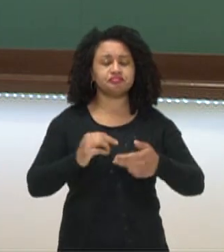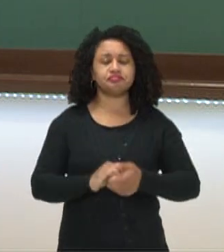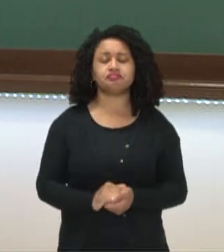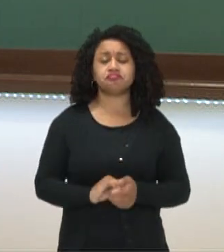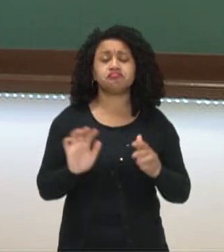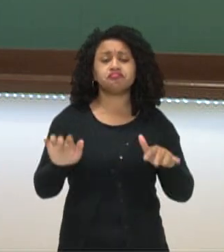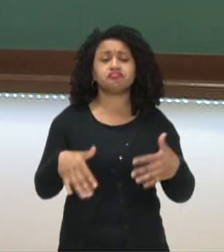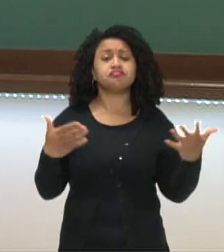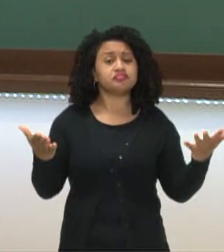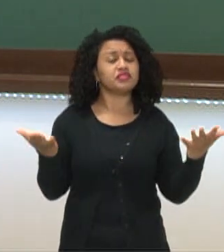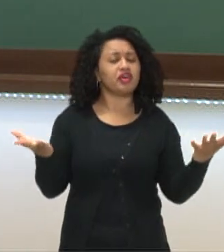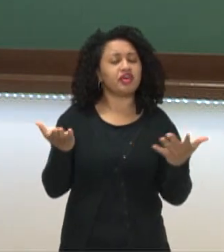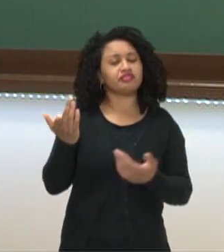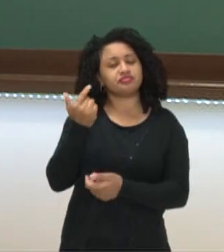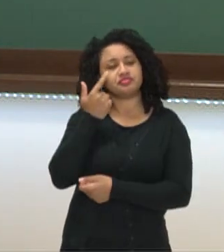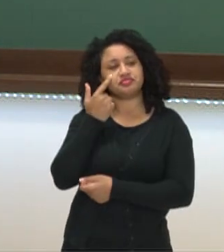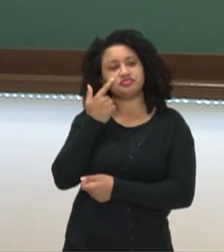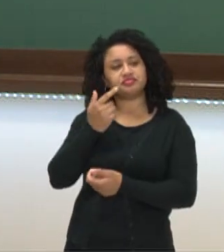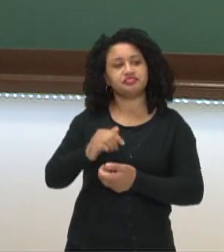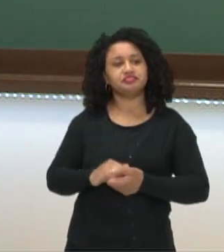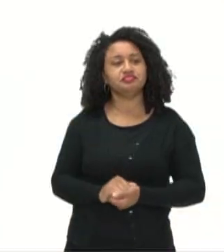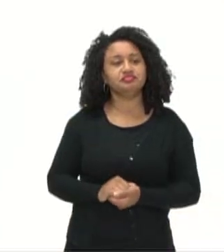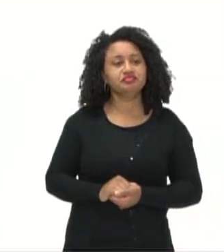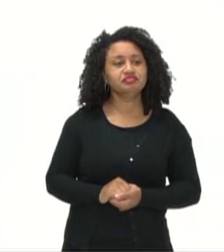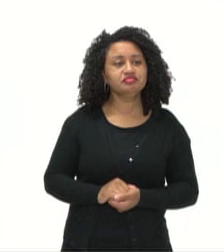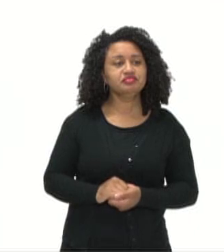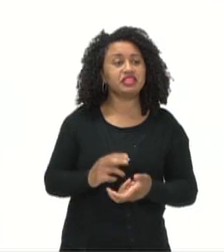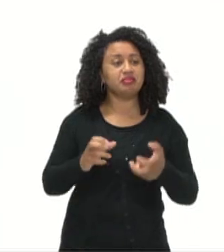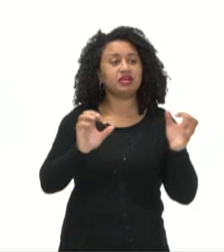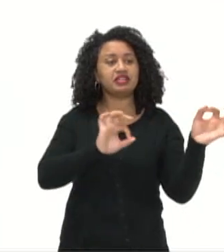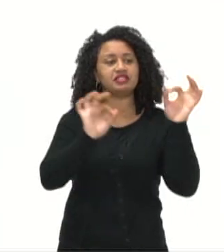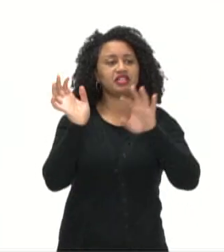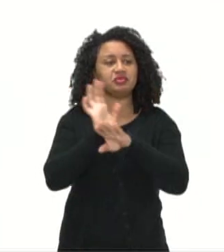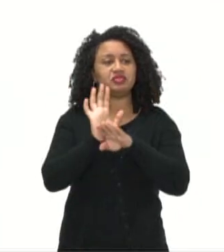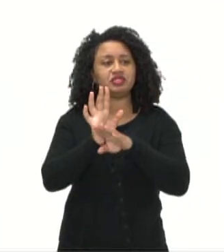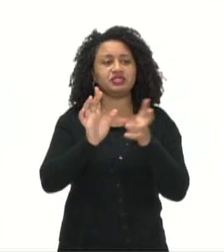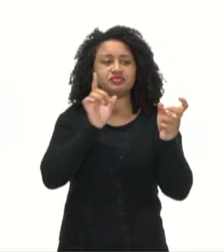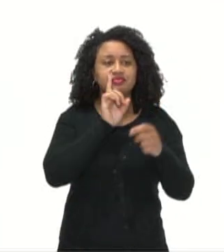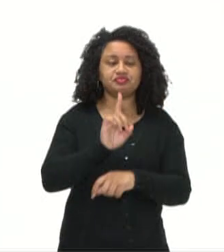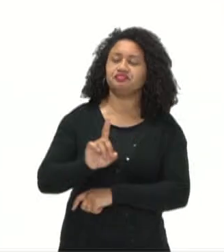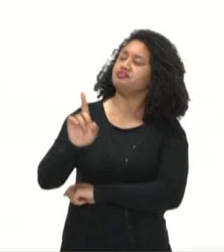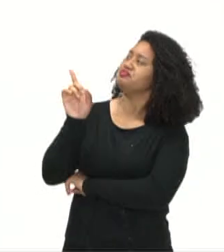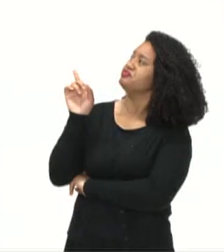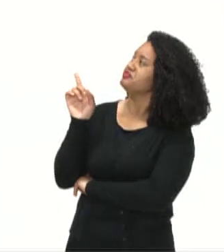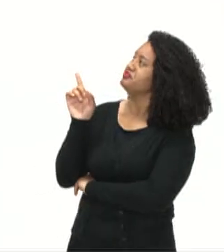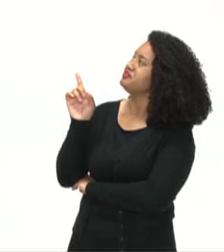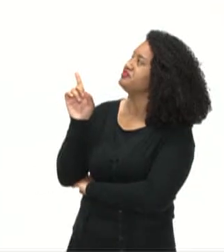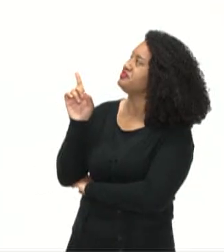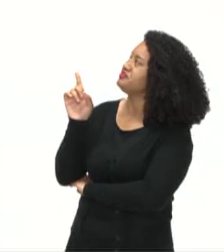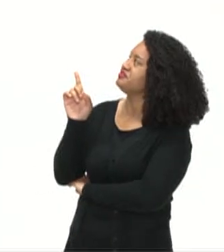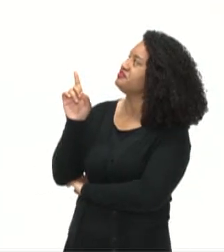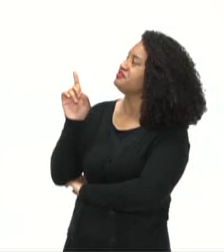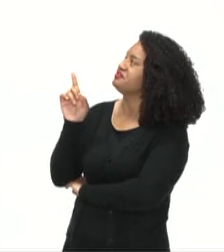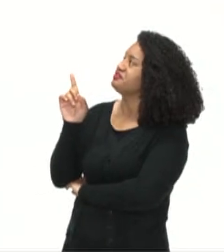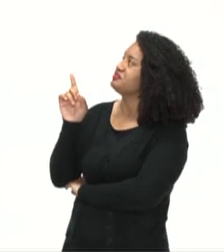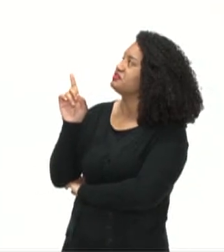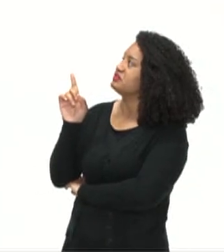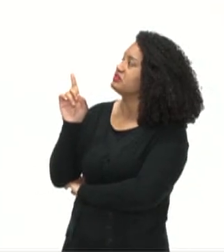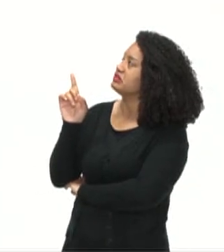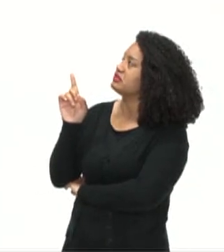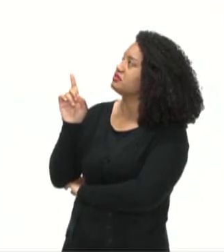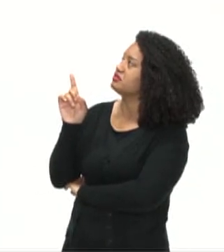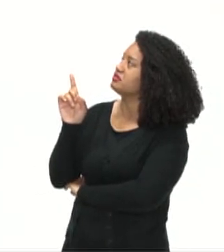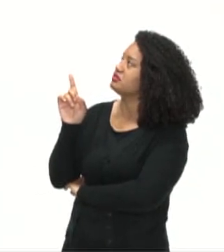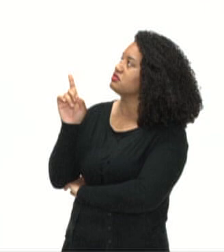queridos, acompanhem aqui. Observe esse GIF. Como diz um cérebro